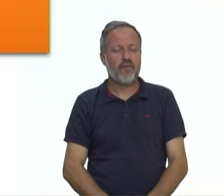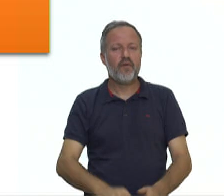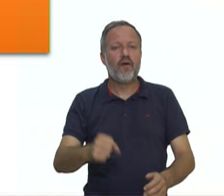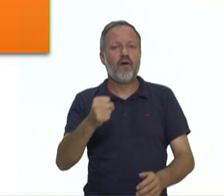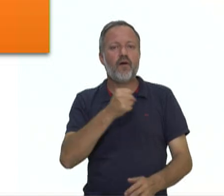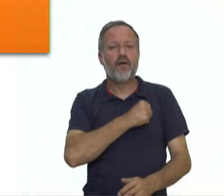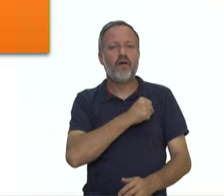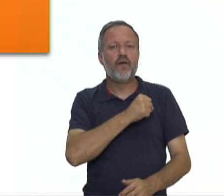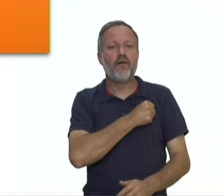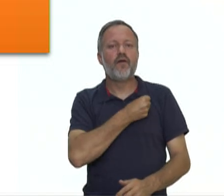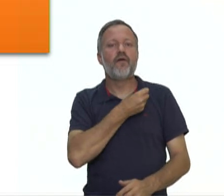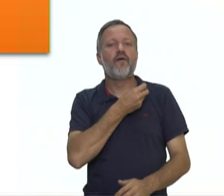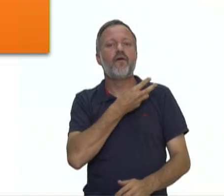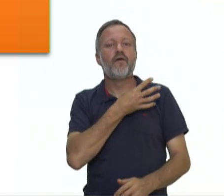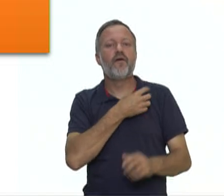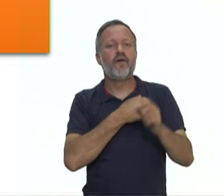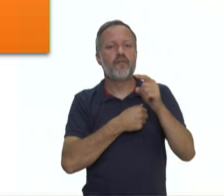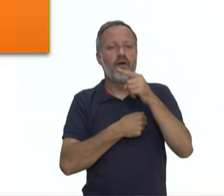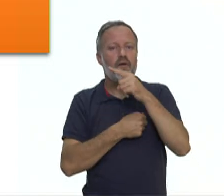é o número de massa.